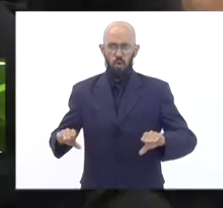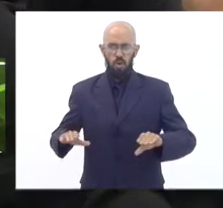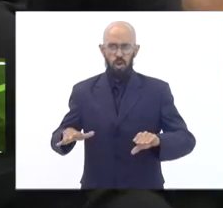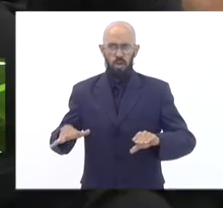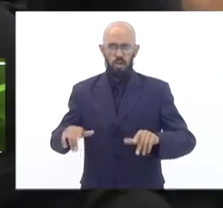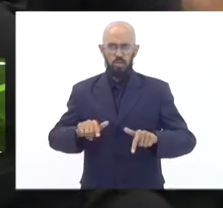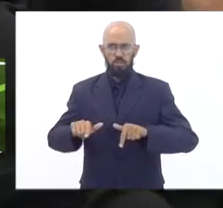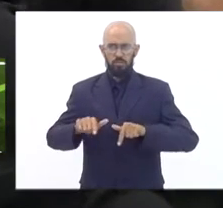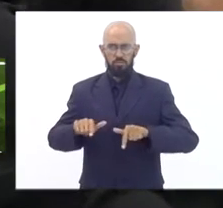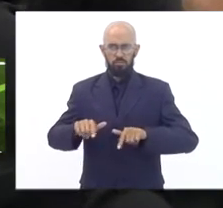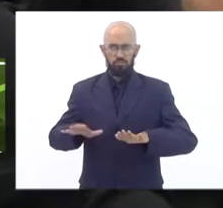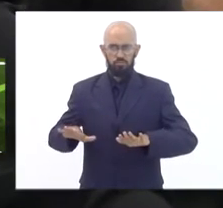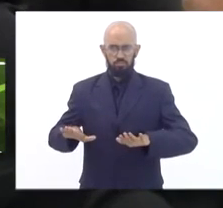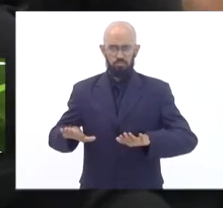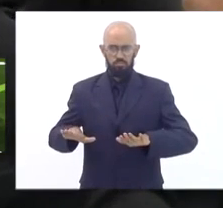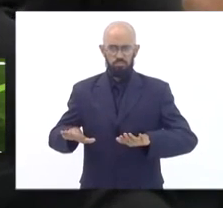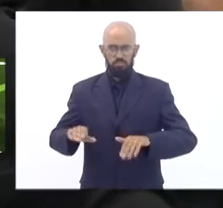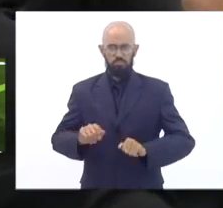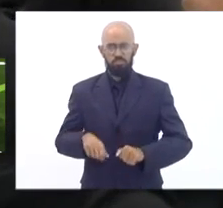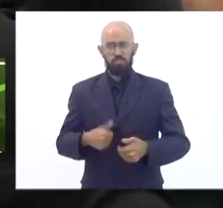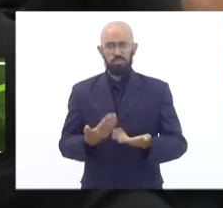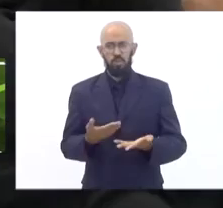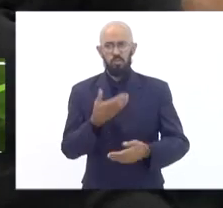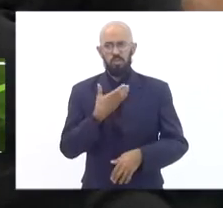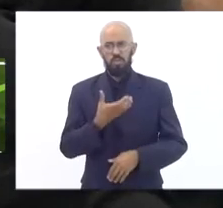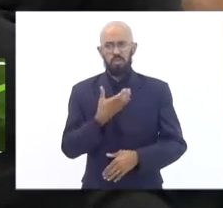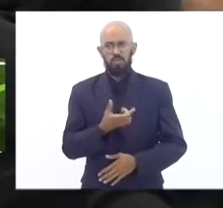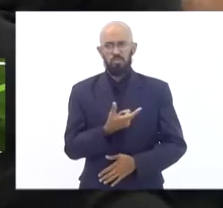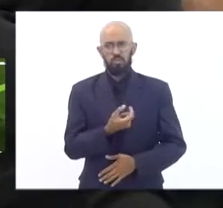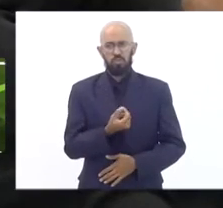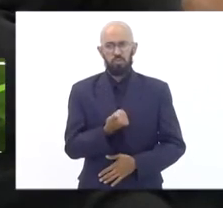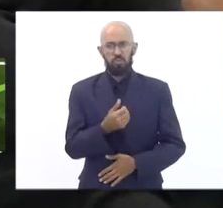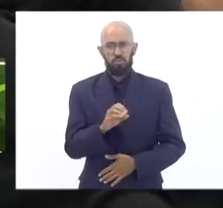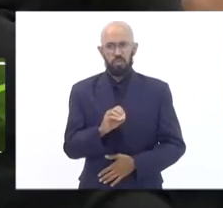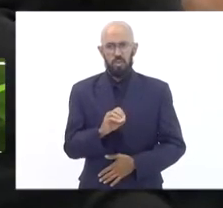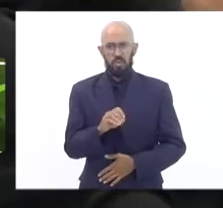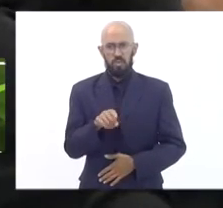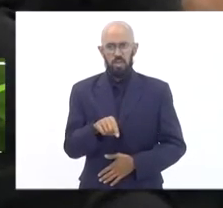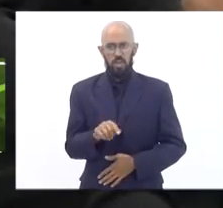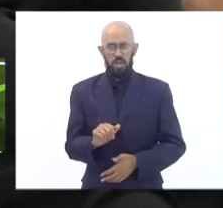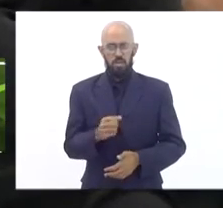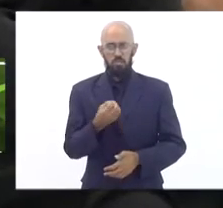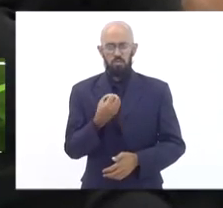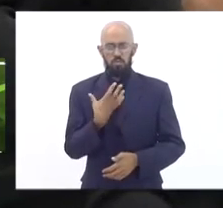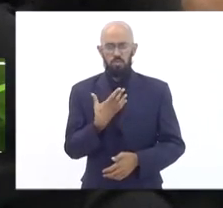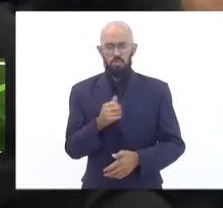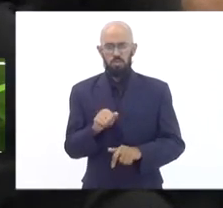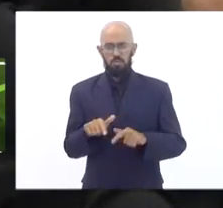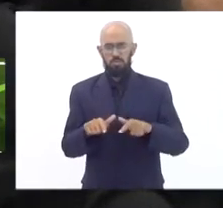Em dezembro de 2010, a situação era adequada para a empresa. E